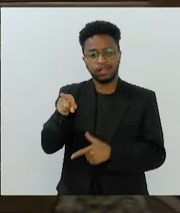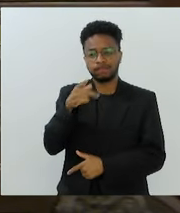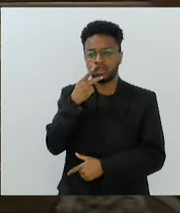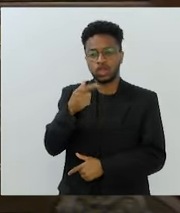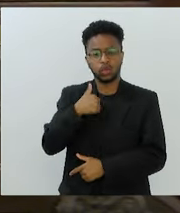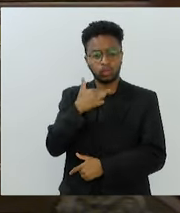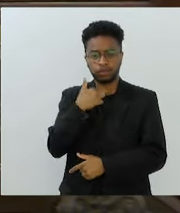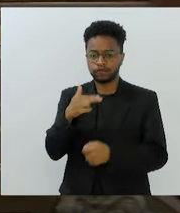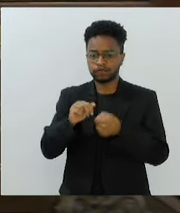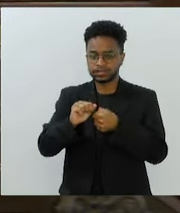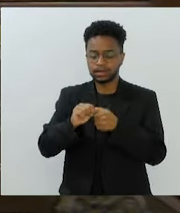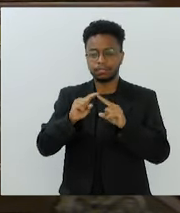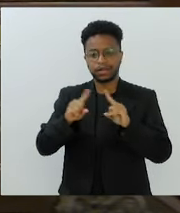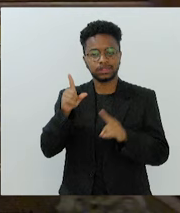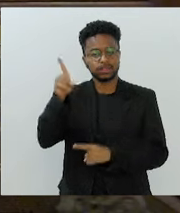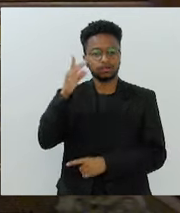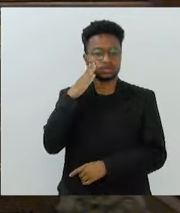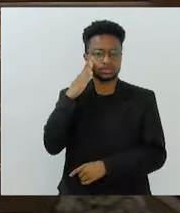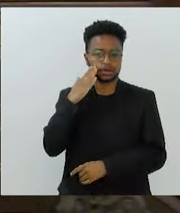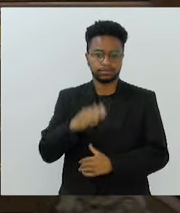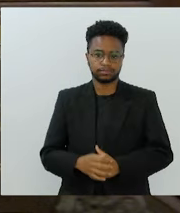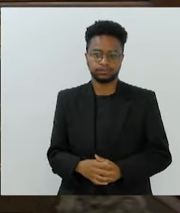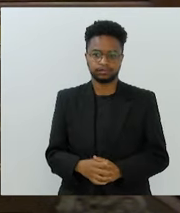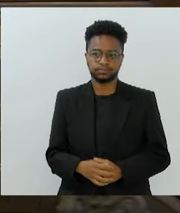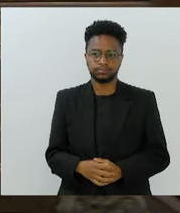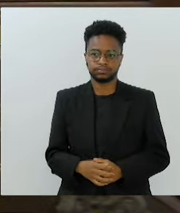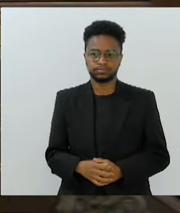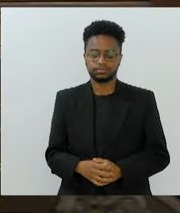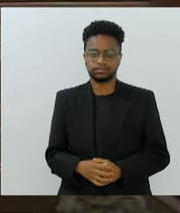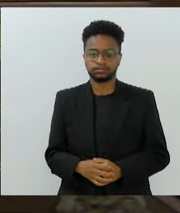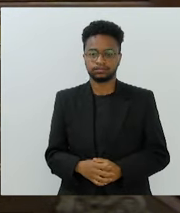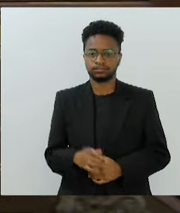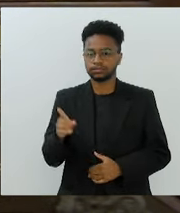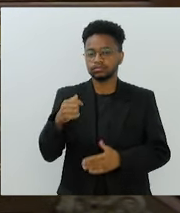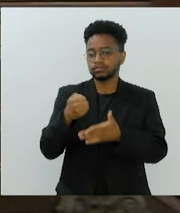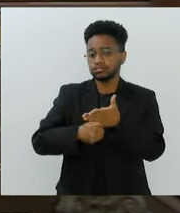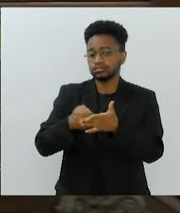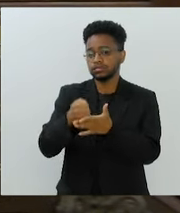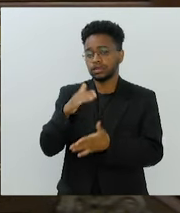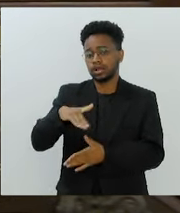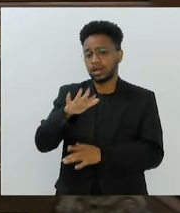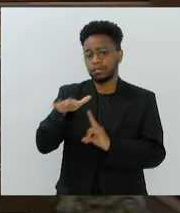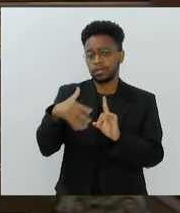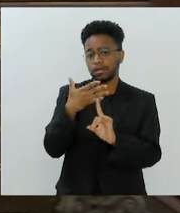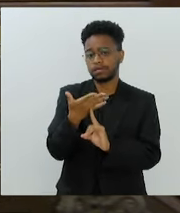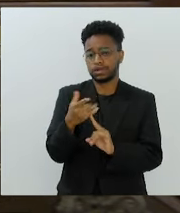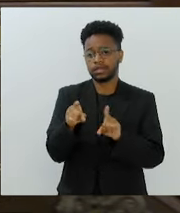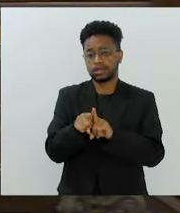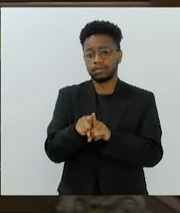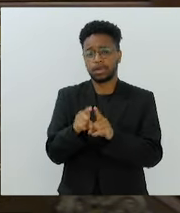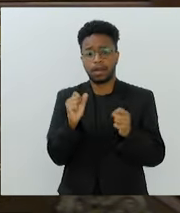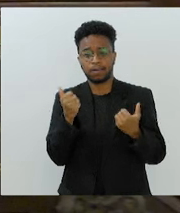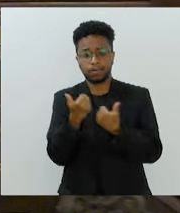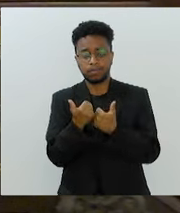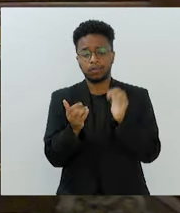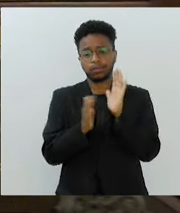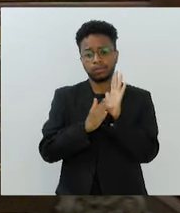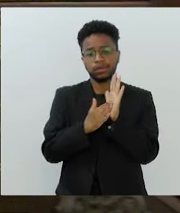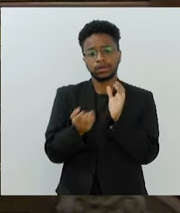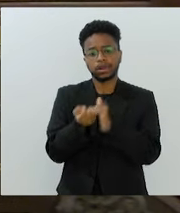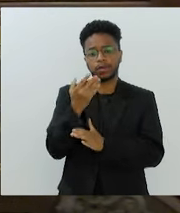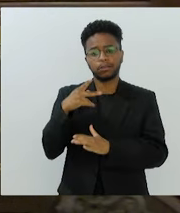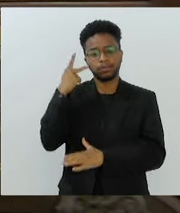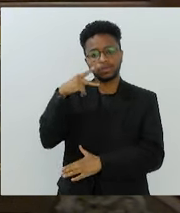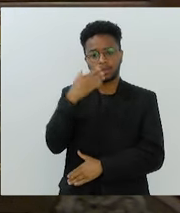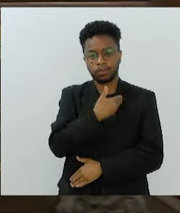é quem sabe. Mais do que ambientalista, o seu braço direito na proposição de políticas públicas,